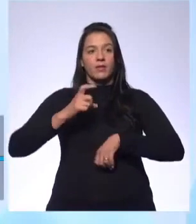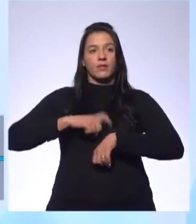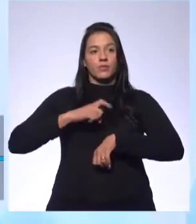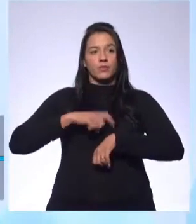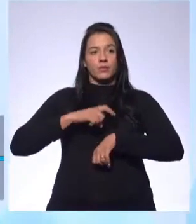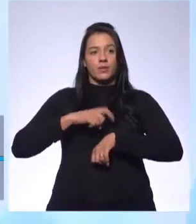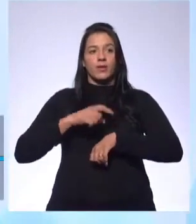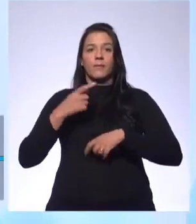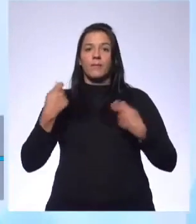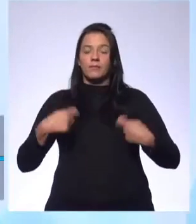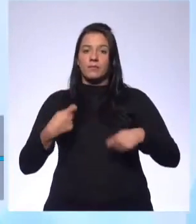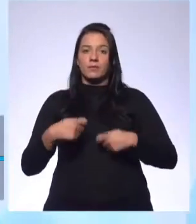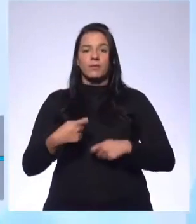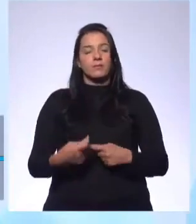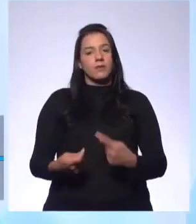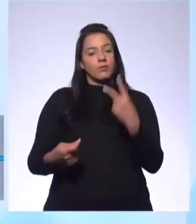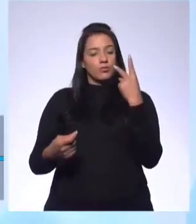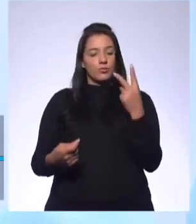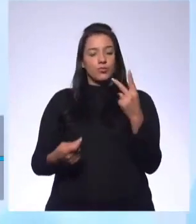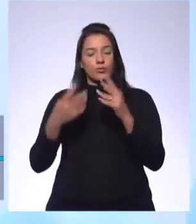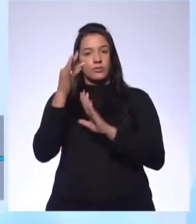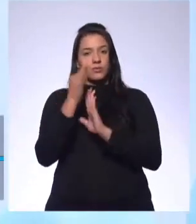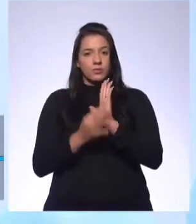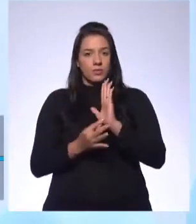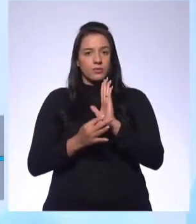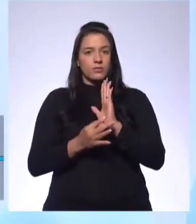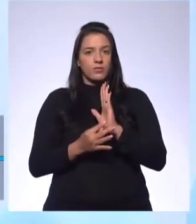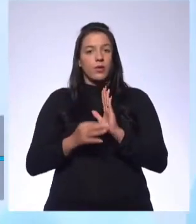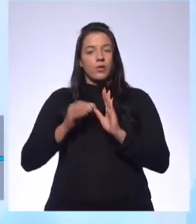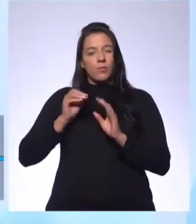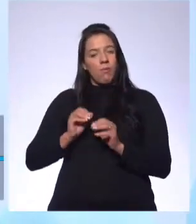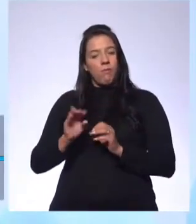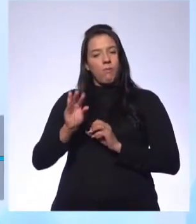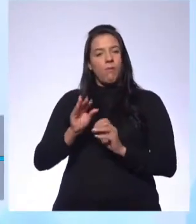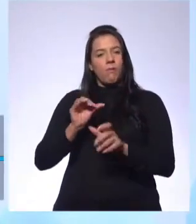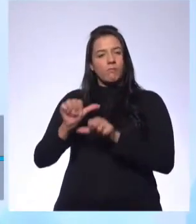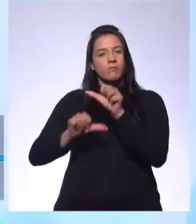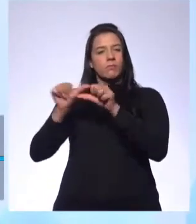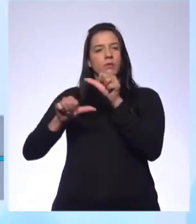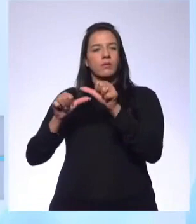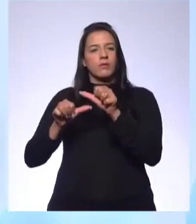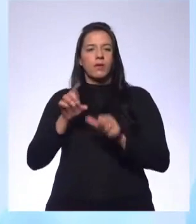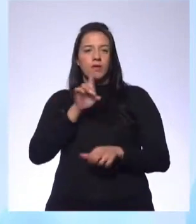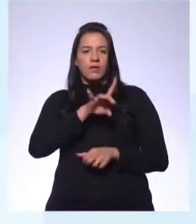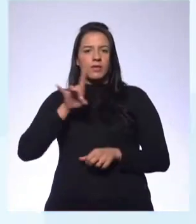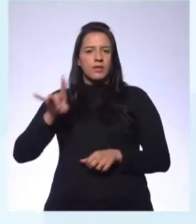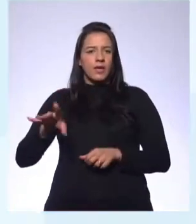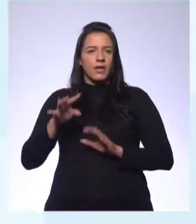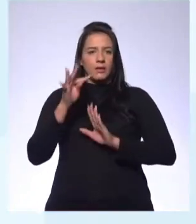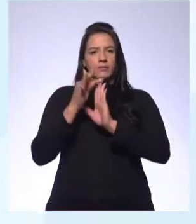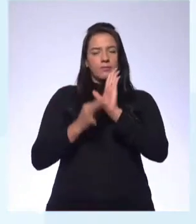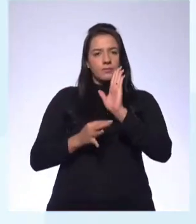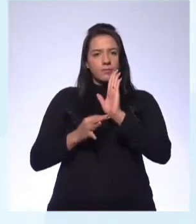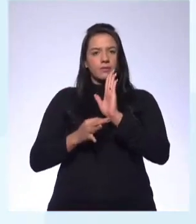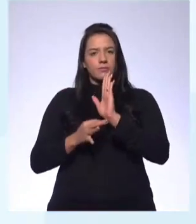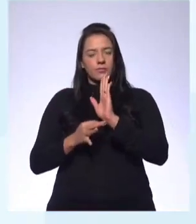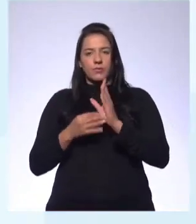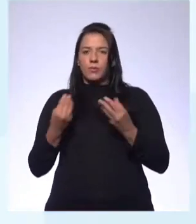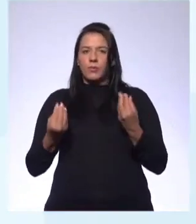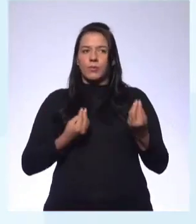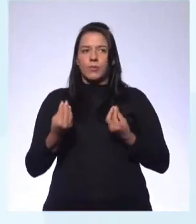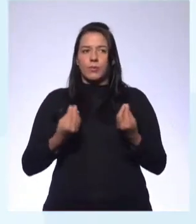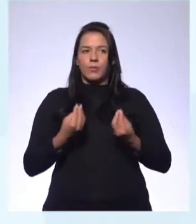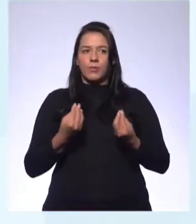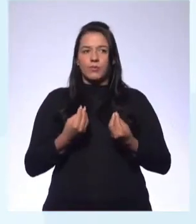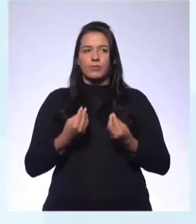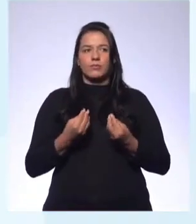a gente tem que pensar nos dois textos. Como a manipulação do tempo aparece em cada texto, porque há uma diferença. Então, por isso que está essa